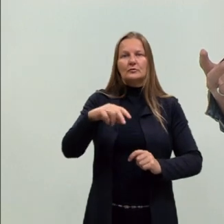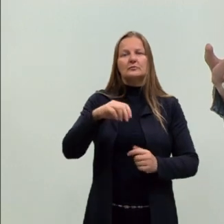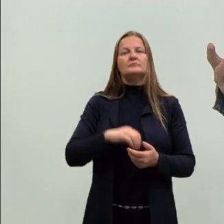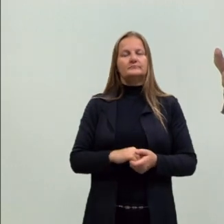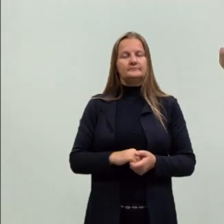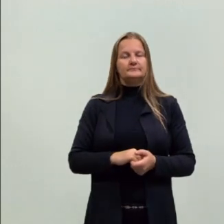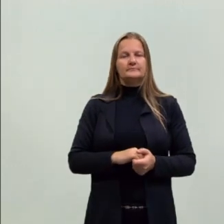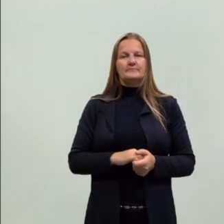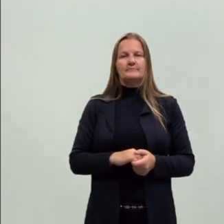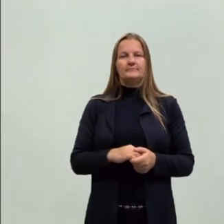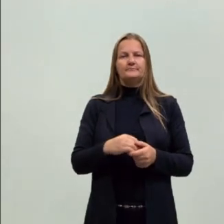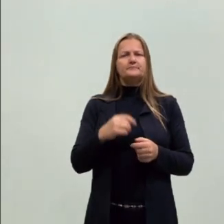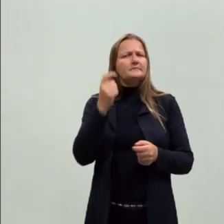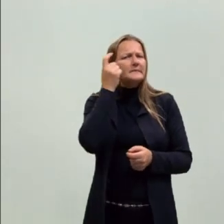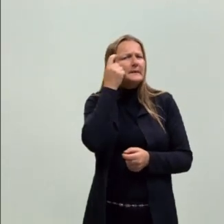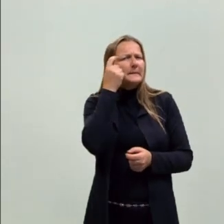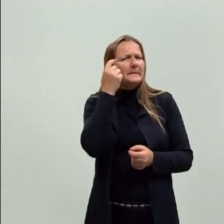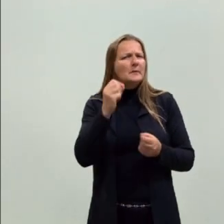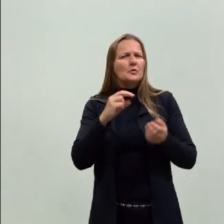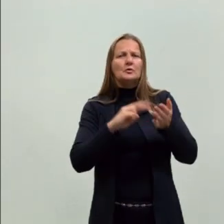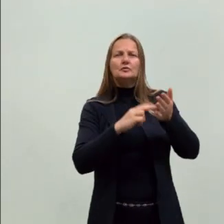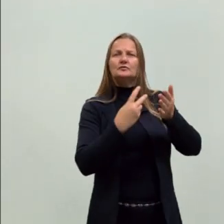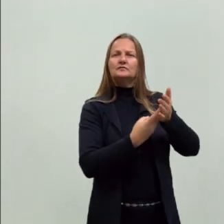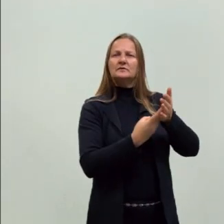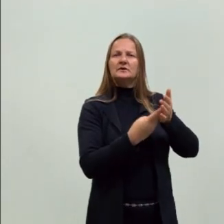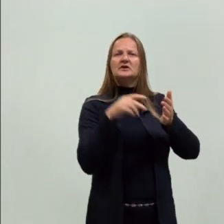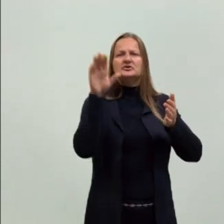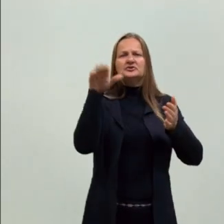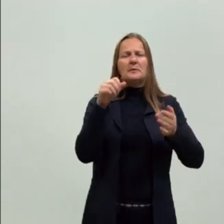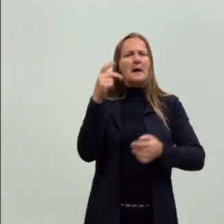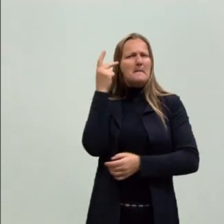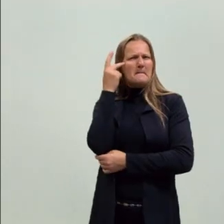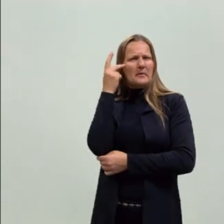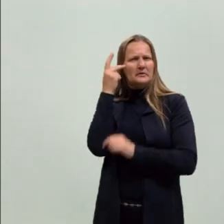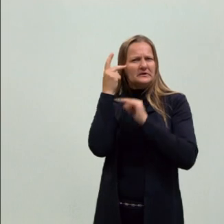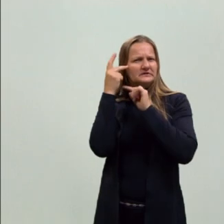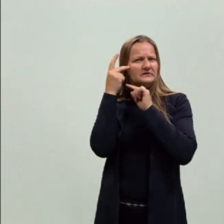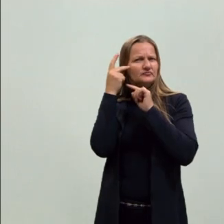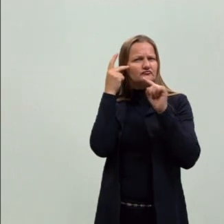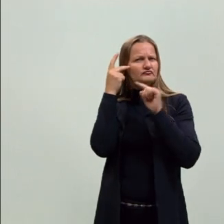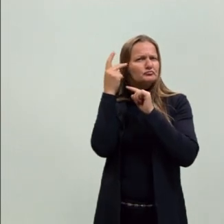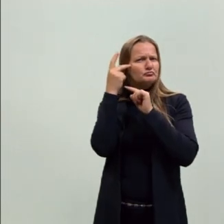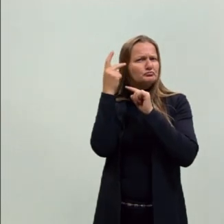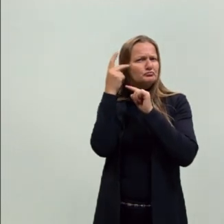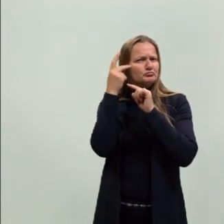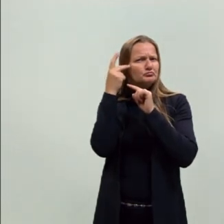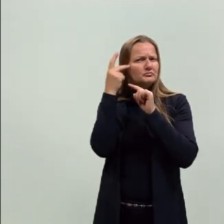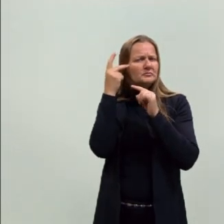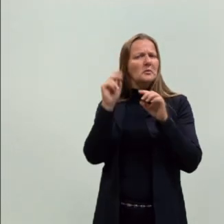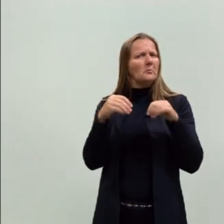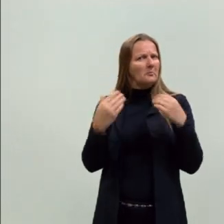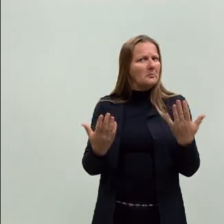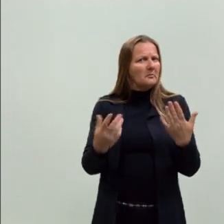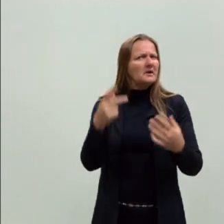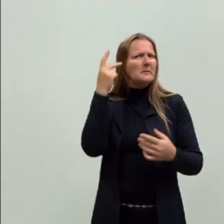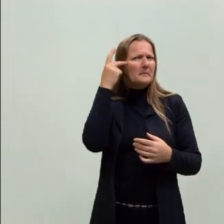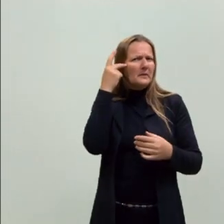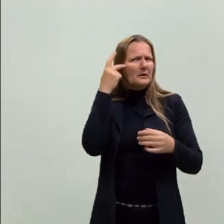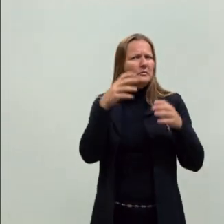e a gente trouxe perguntar até qual que é o significado de chamar eles de Paulistas corrente diz que eles são paulistas e a gente já